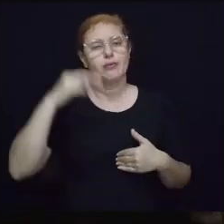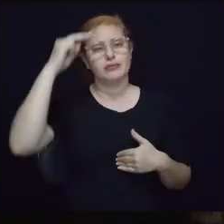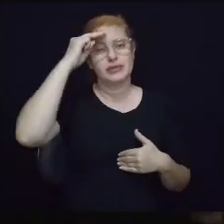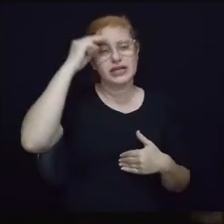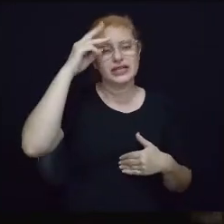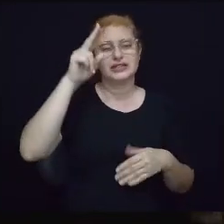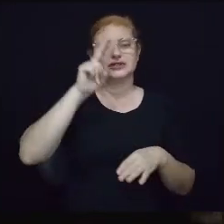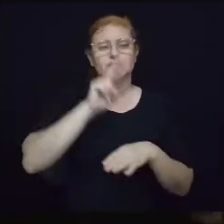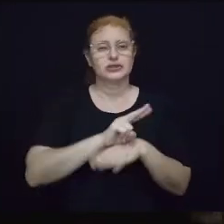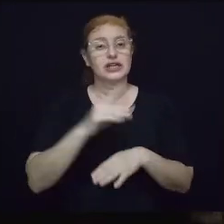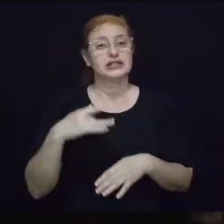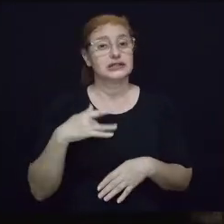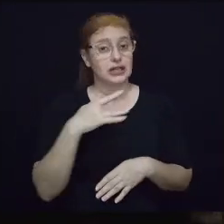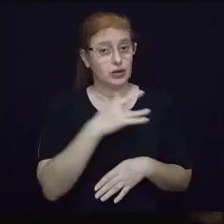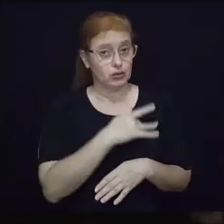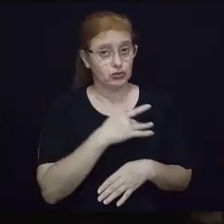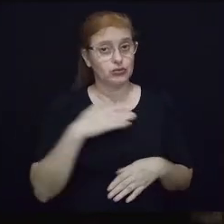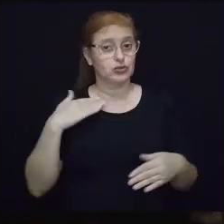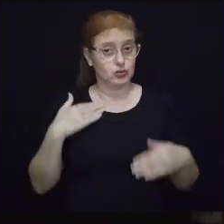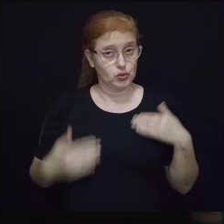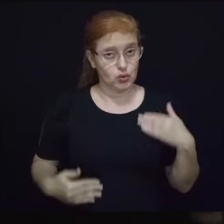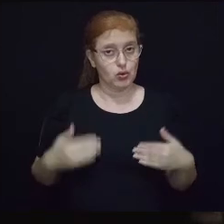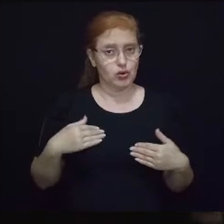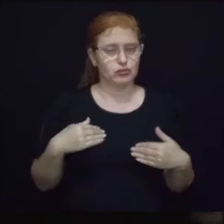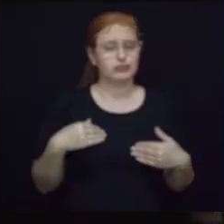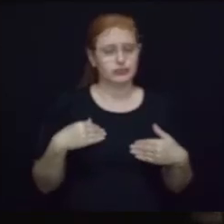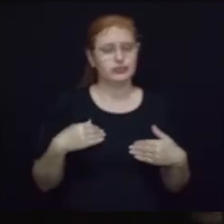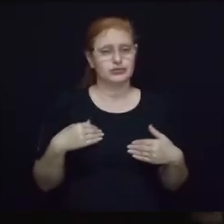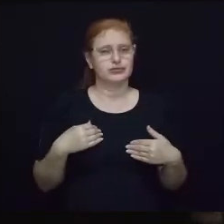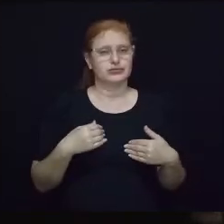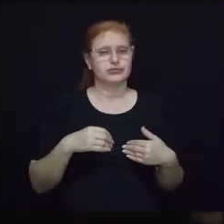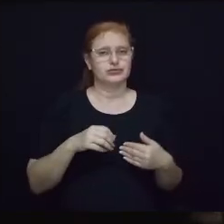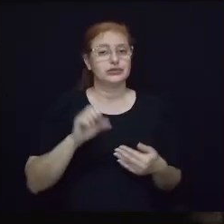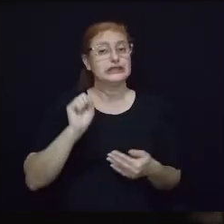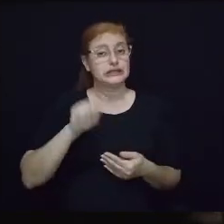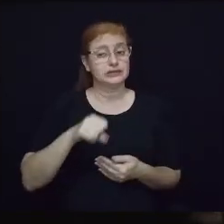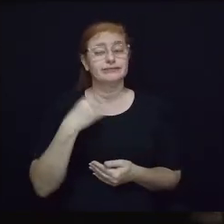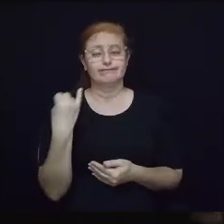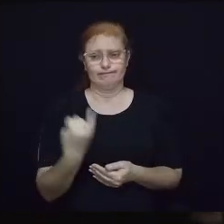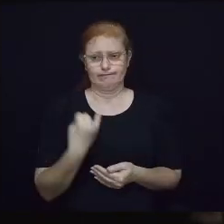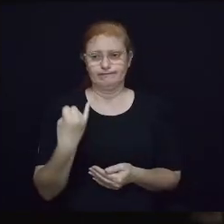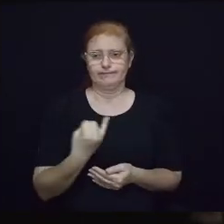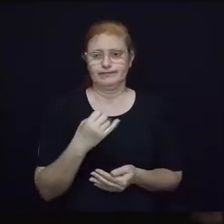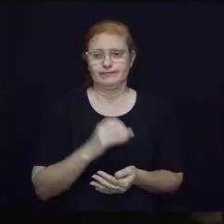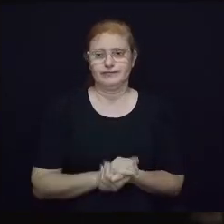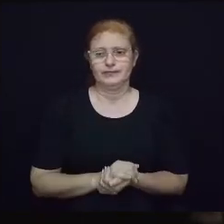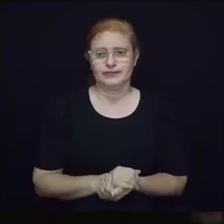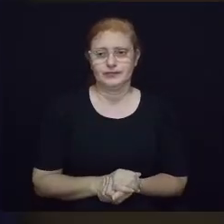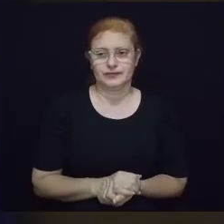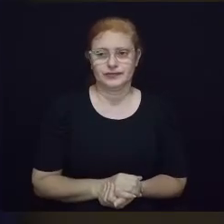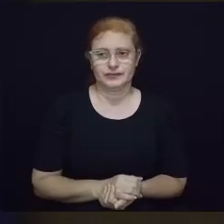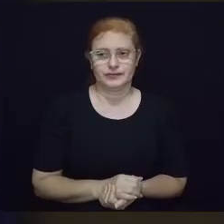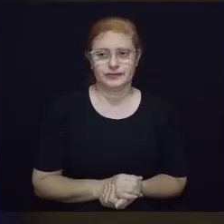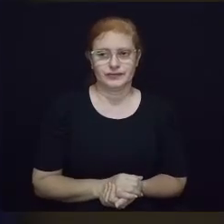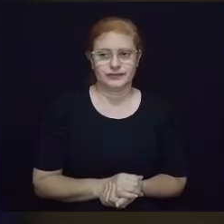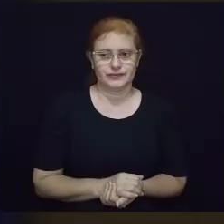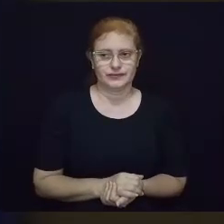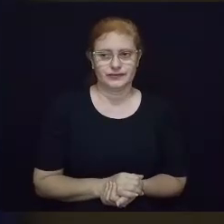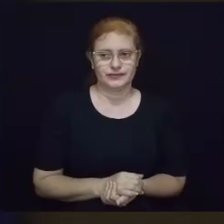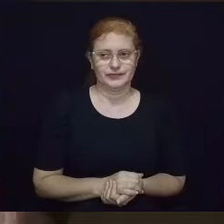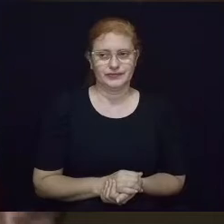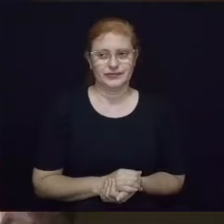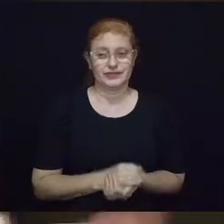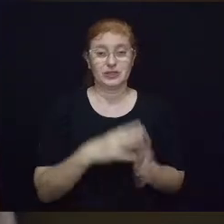da tua saúde física, né? É realmente, sim, muito importante. Ótimo.